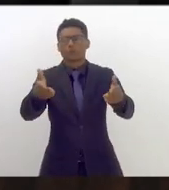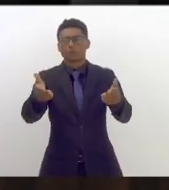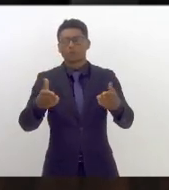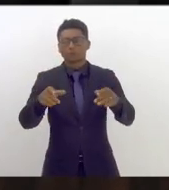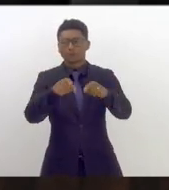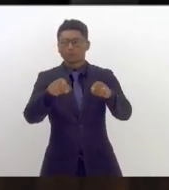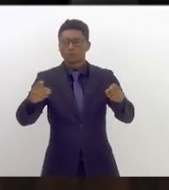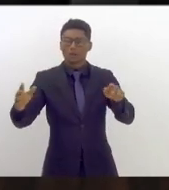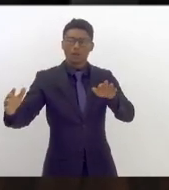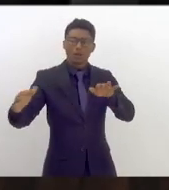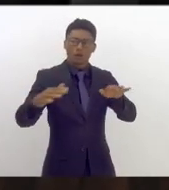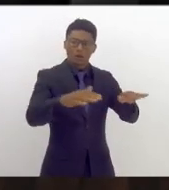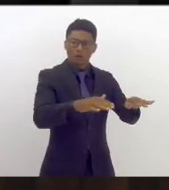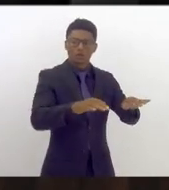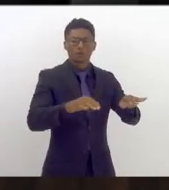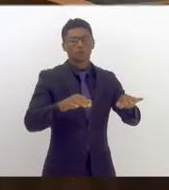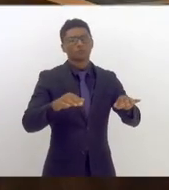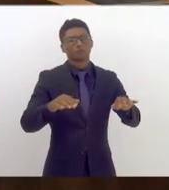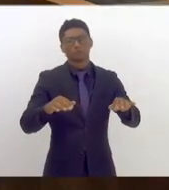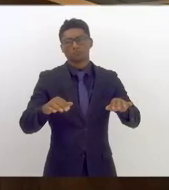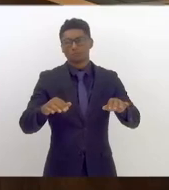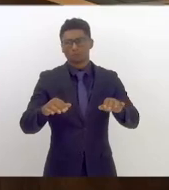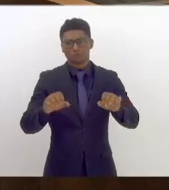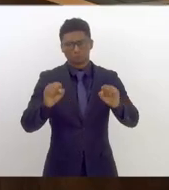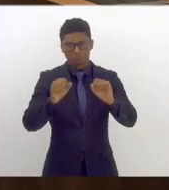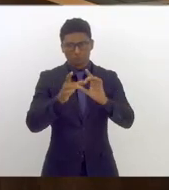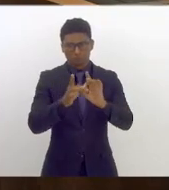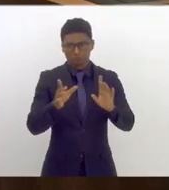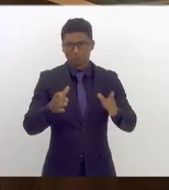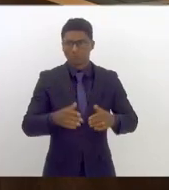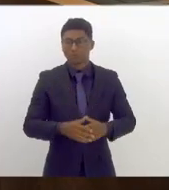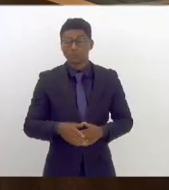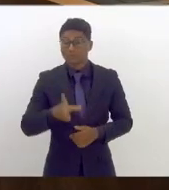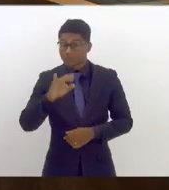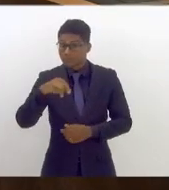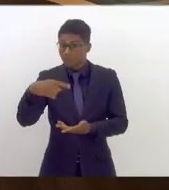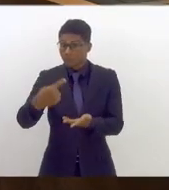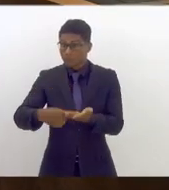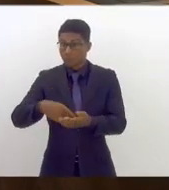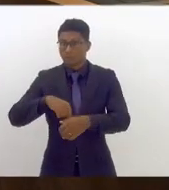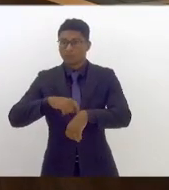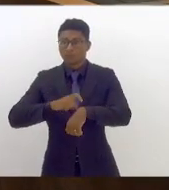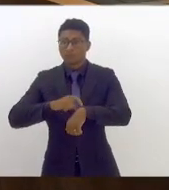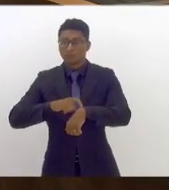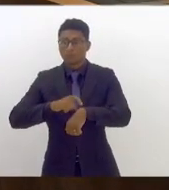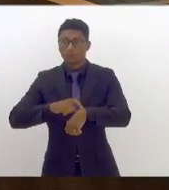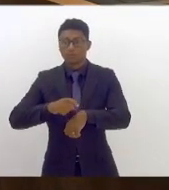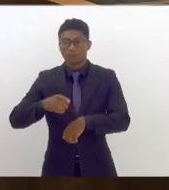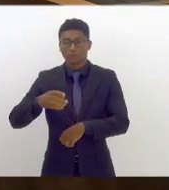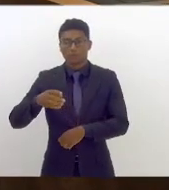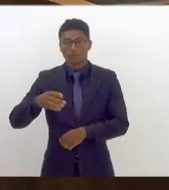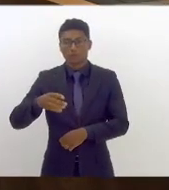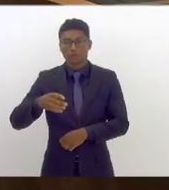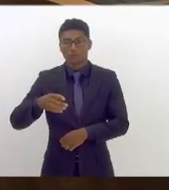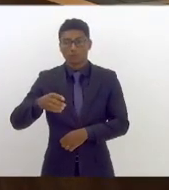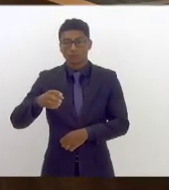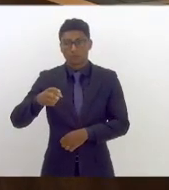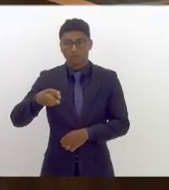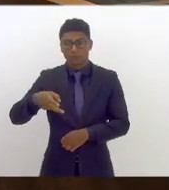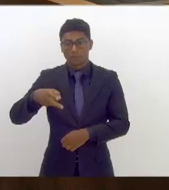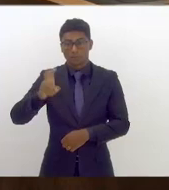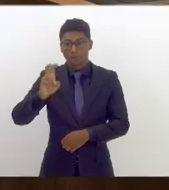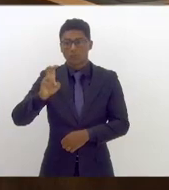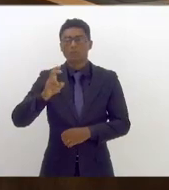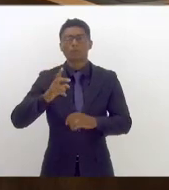para tirar dúvida. Marcar depois das 16, eu ainda posso tentar, porque... 17 aquela, horas. Aquela